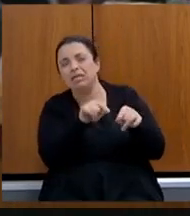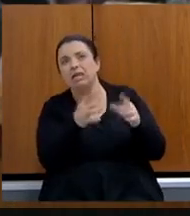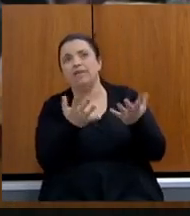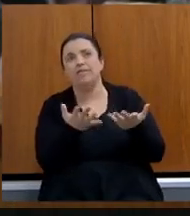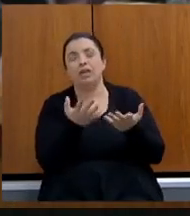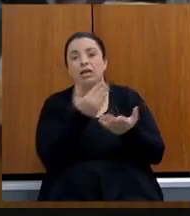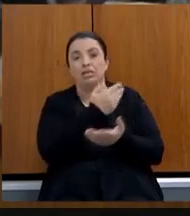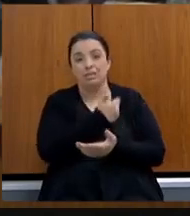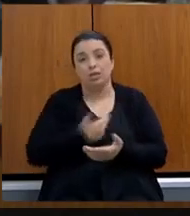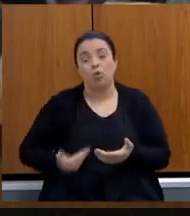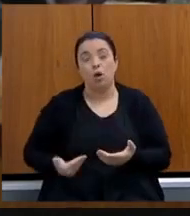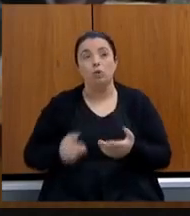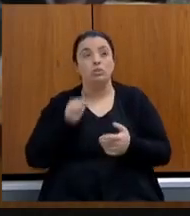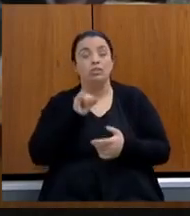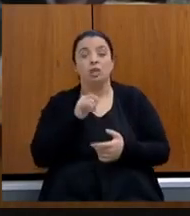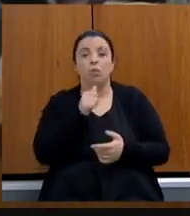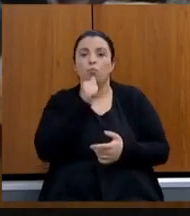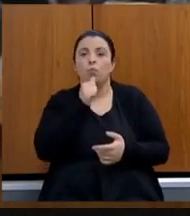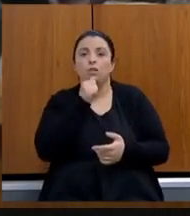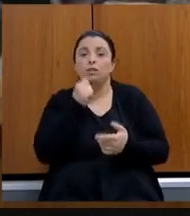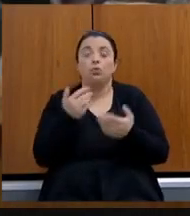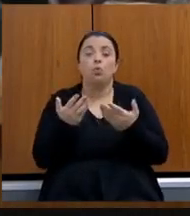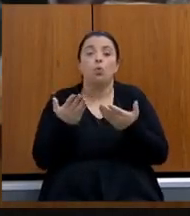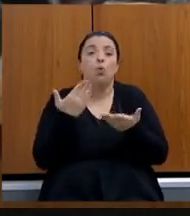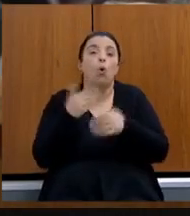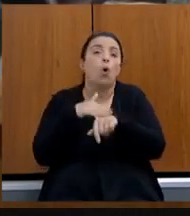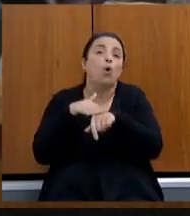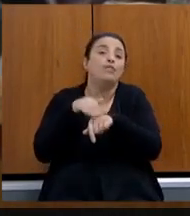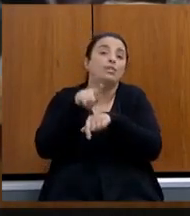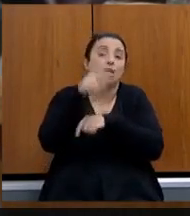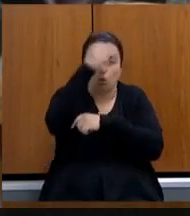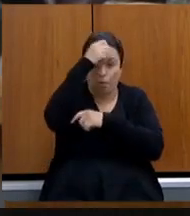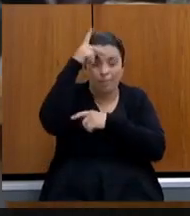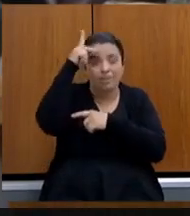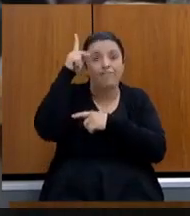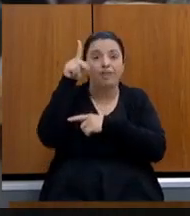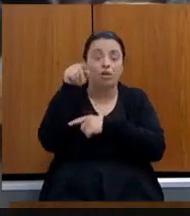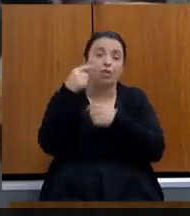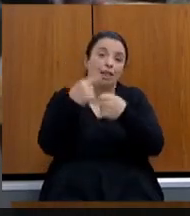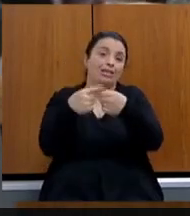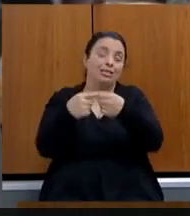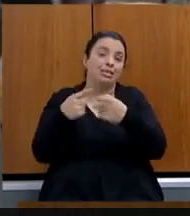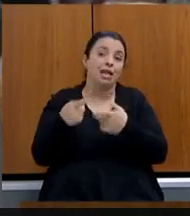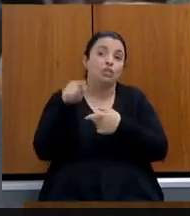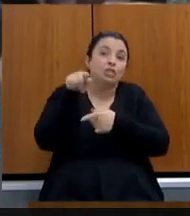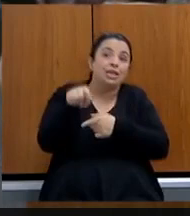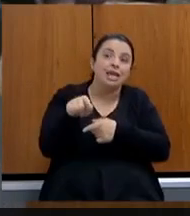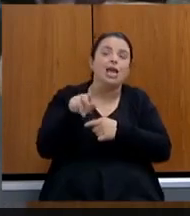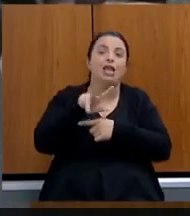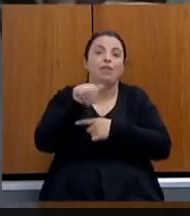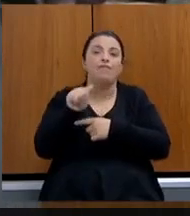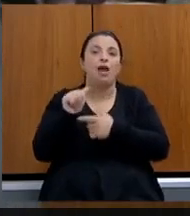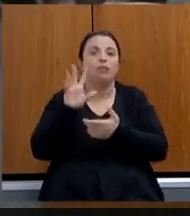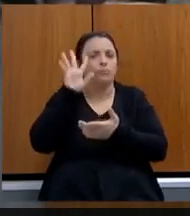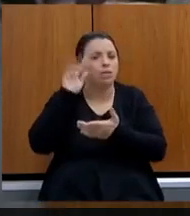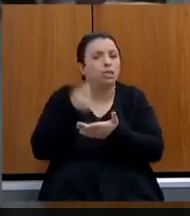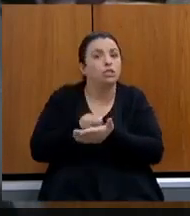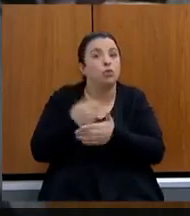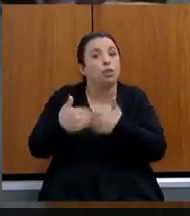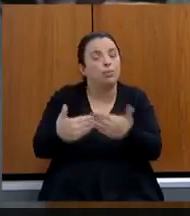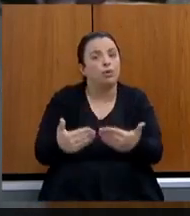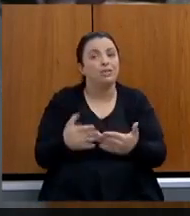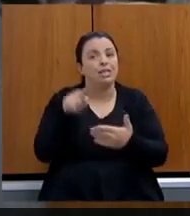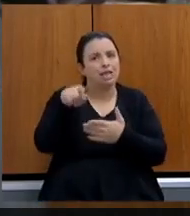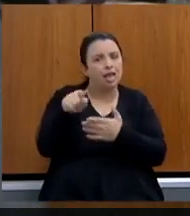Ana Paula se eu não conversei detalhadamente com aquele Prefeito que vai fazer o processo né que vai vai nos sinalizar